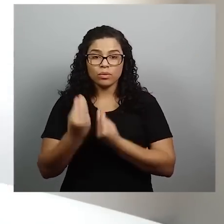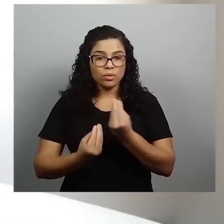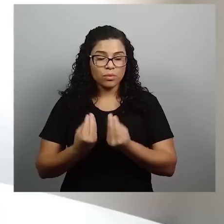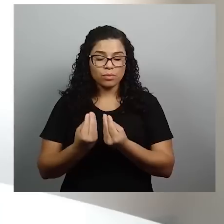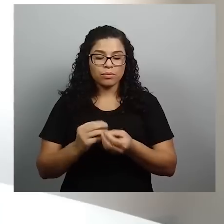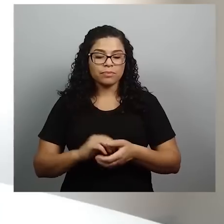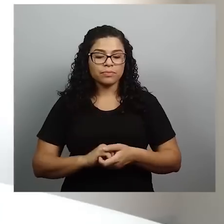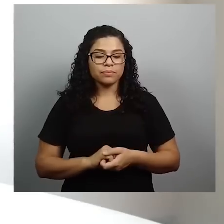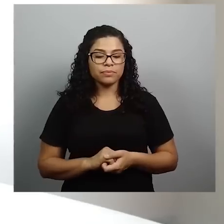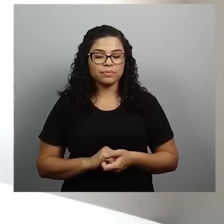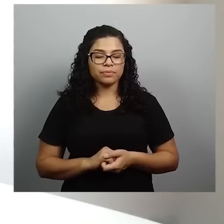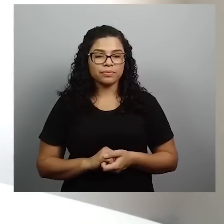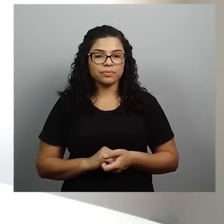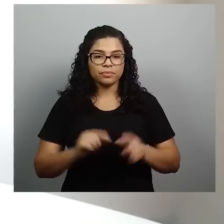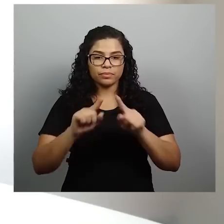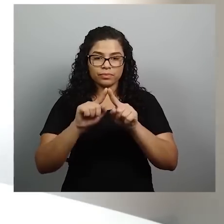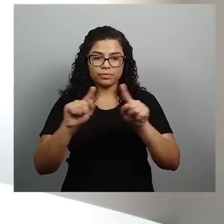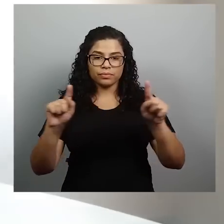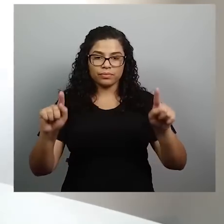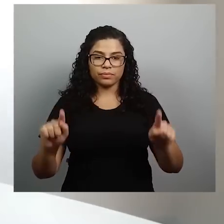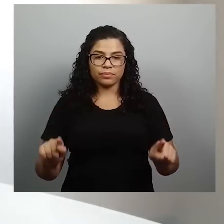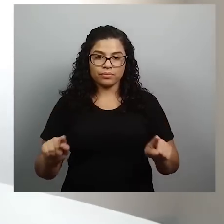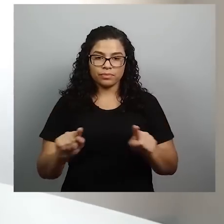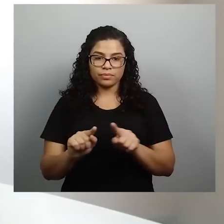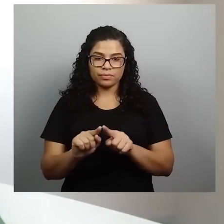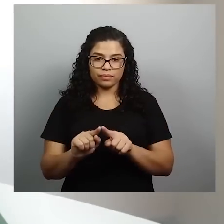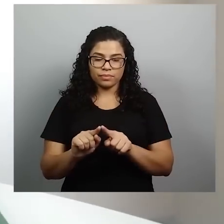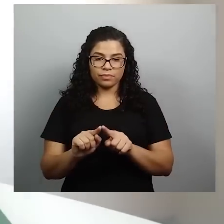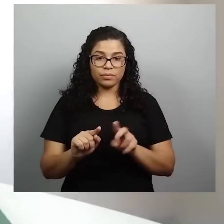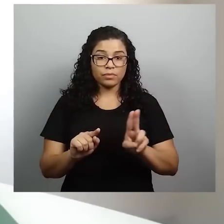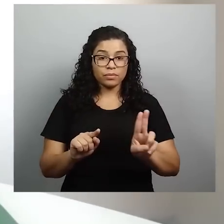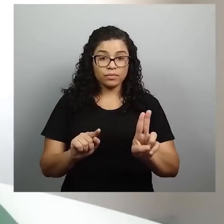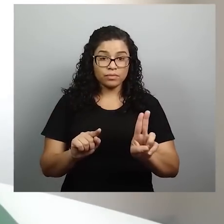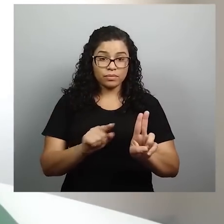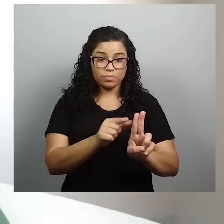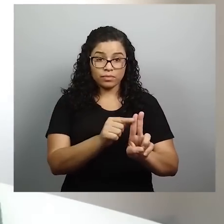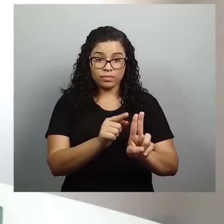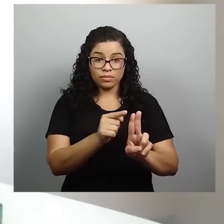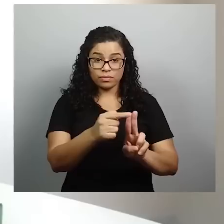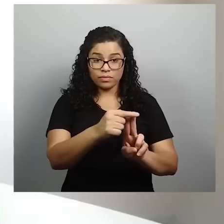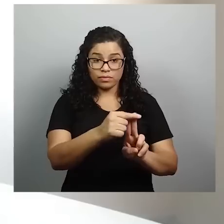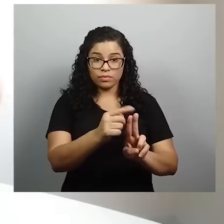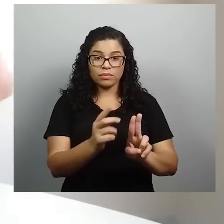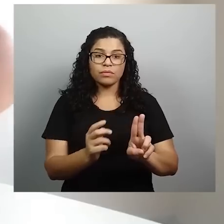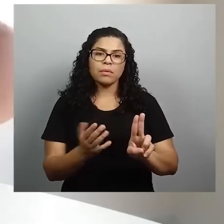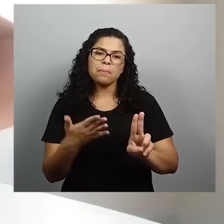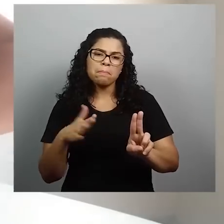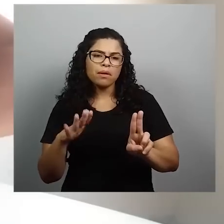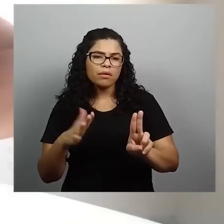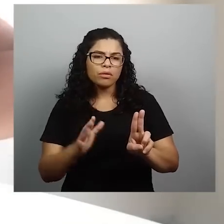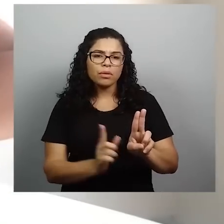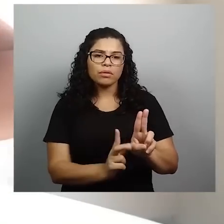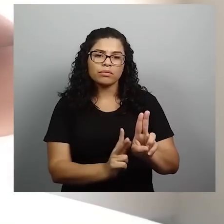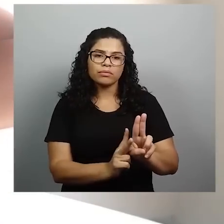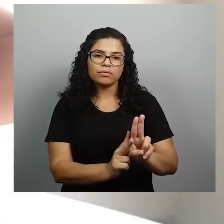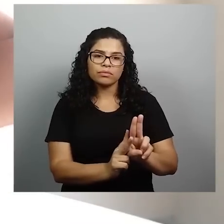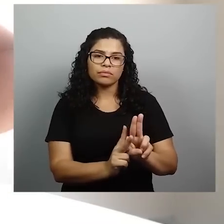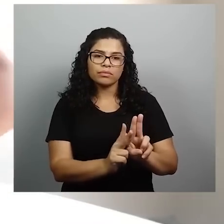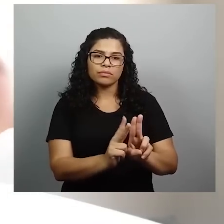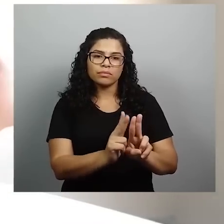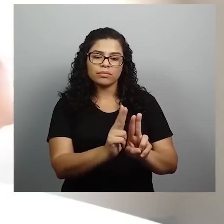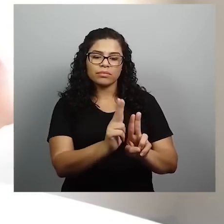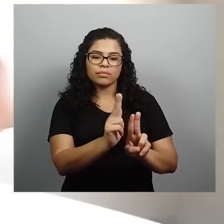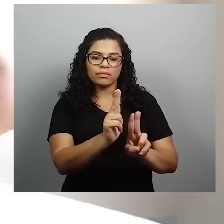recortar aproximadamente 2 dedos de medida. Então você pode marcar 2